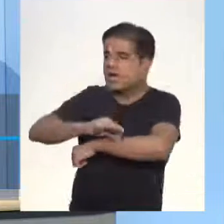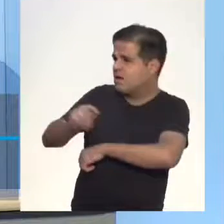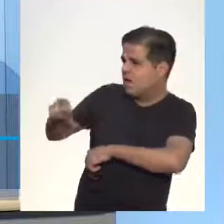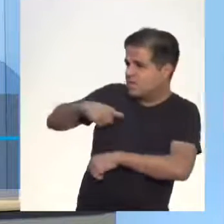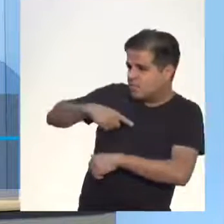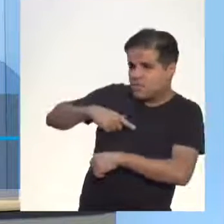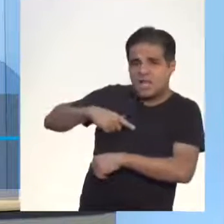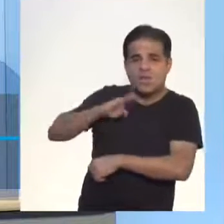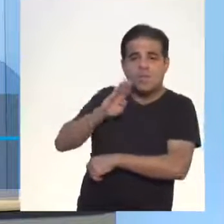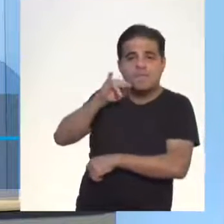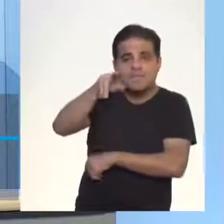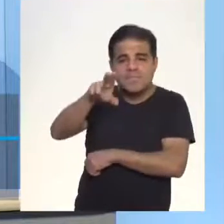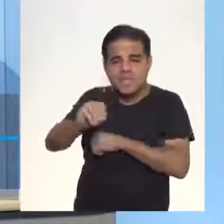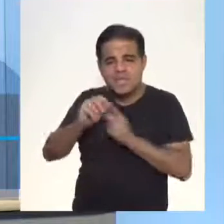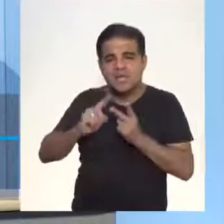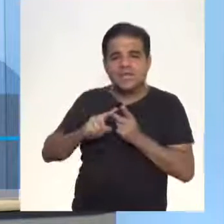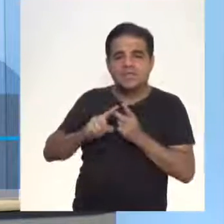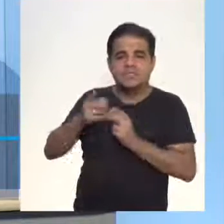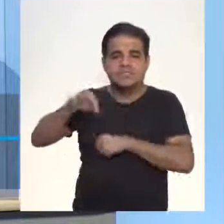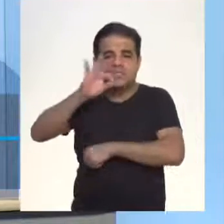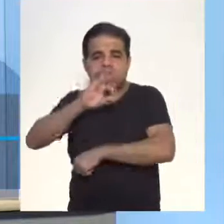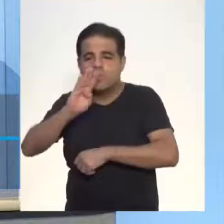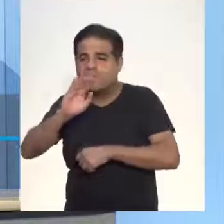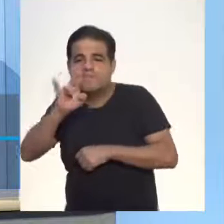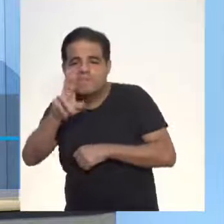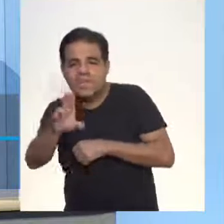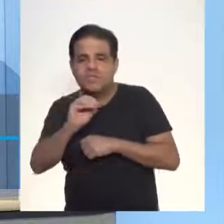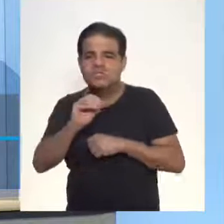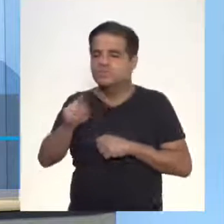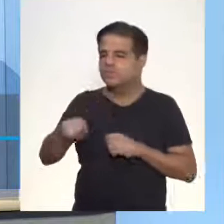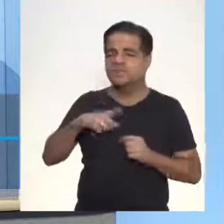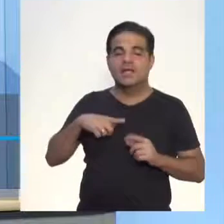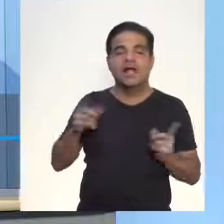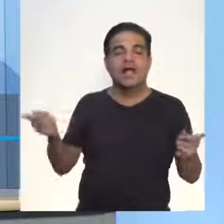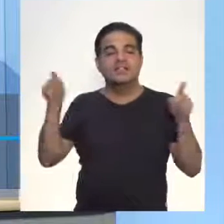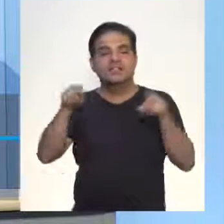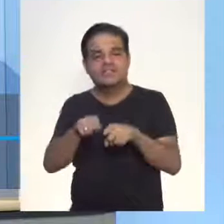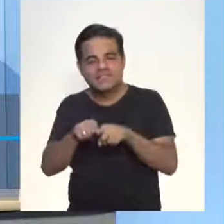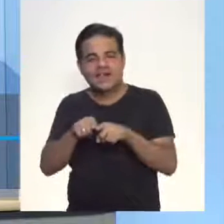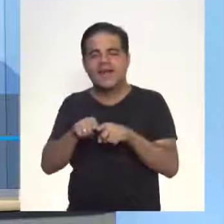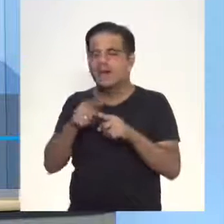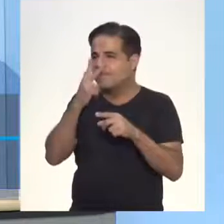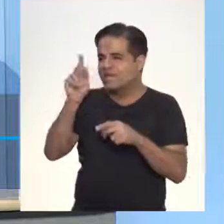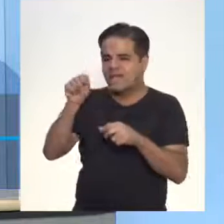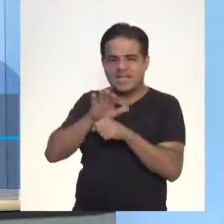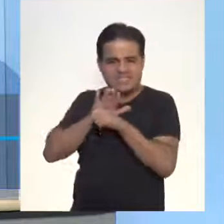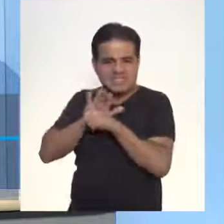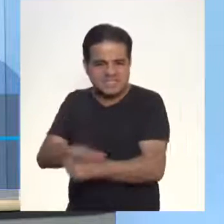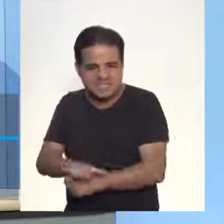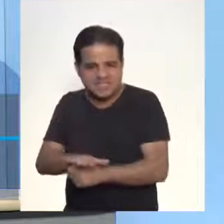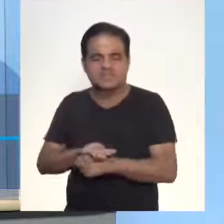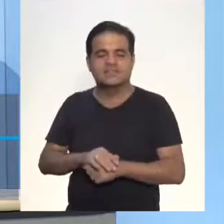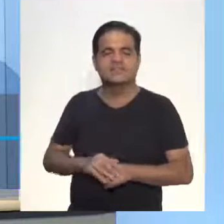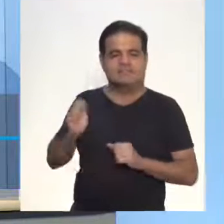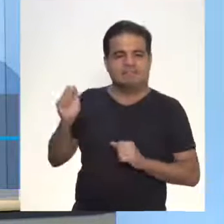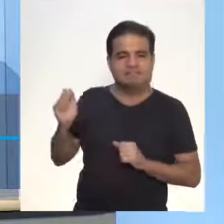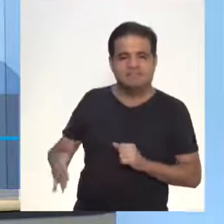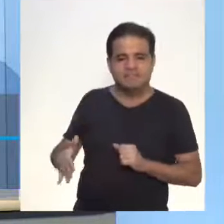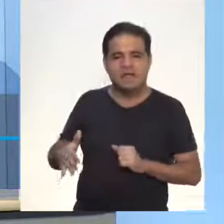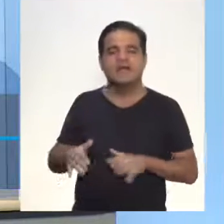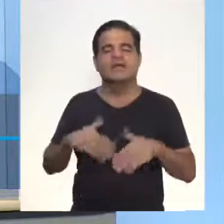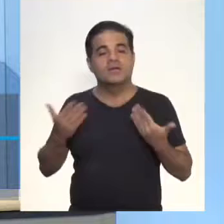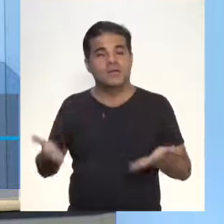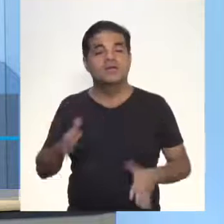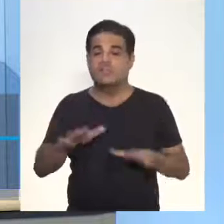um bicho, tem bicho de pé, tem isso, porque é algo que é associado a menosprezar. E depende do contexto, né?